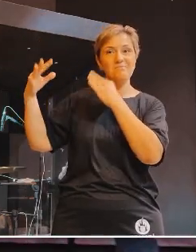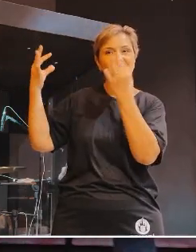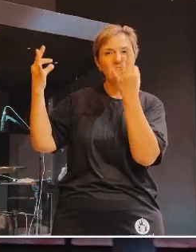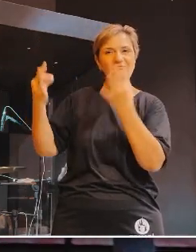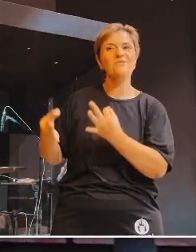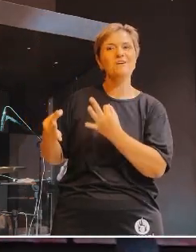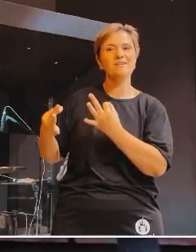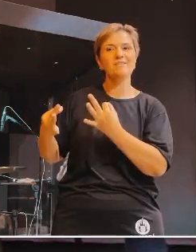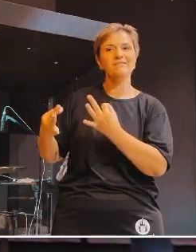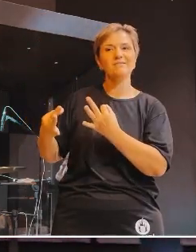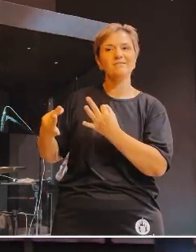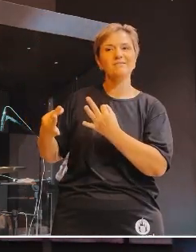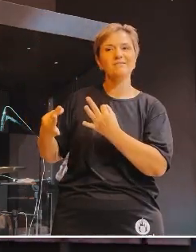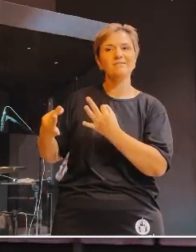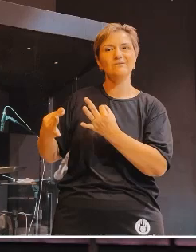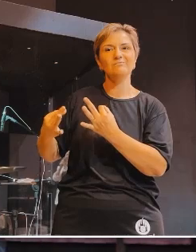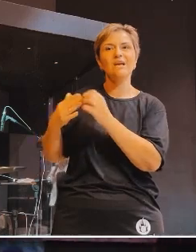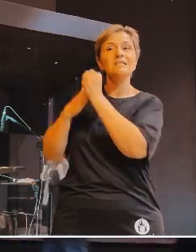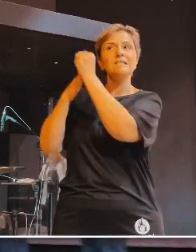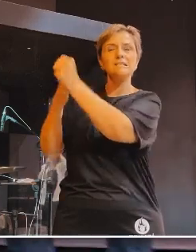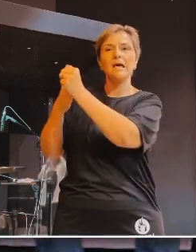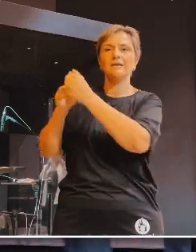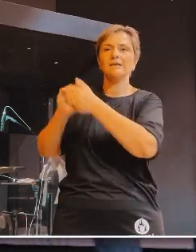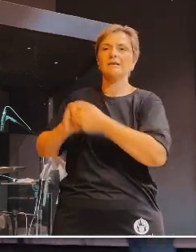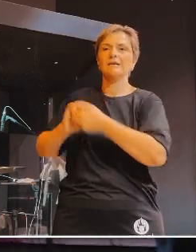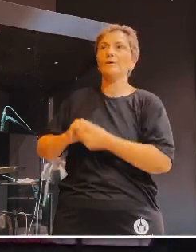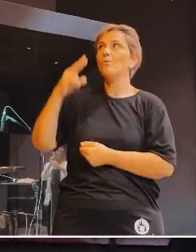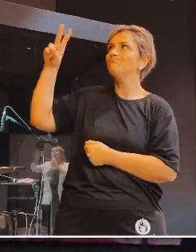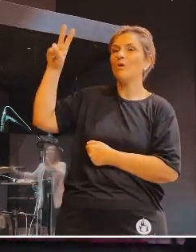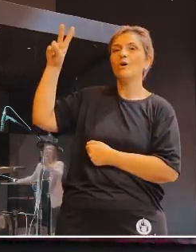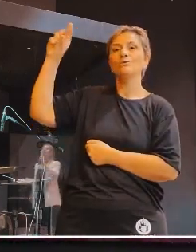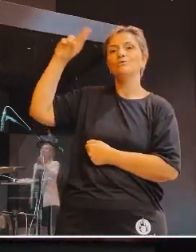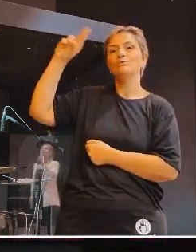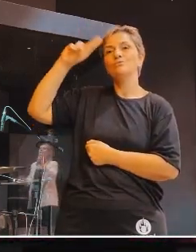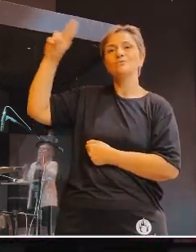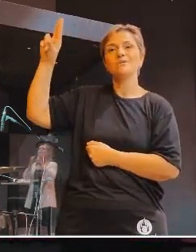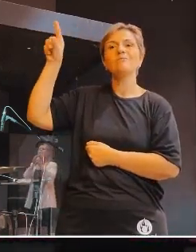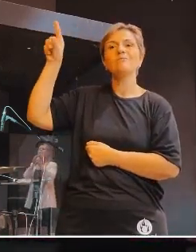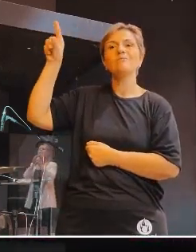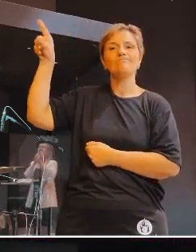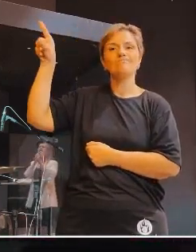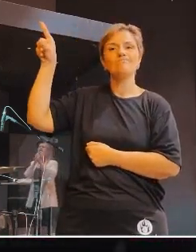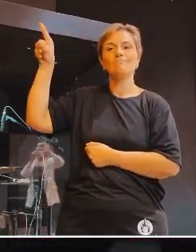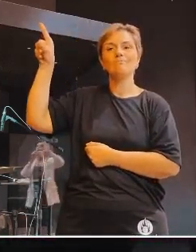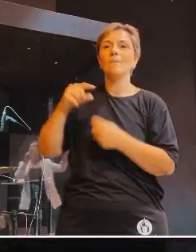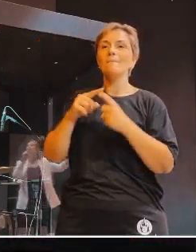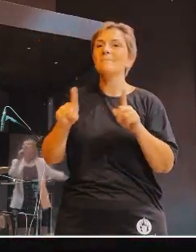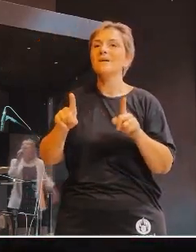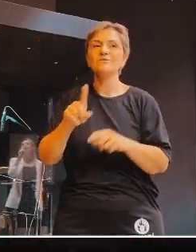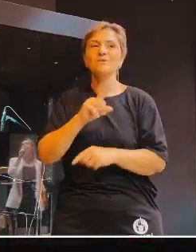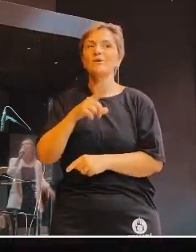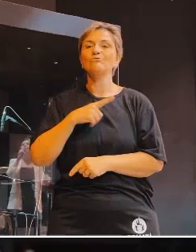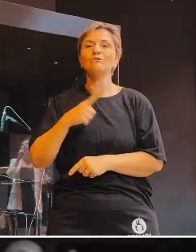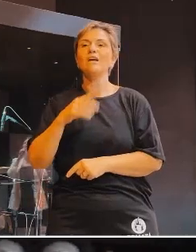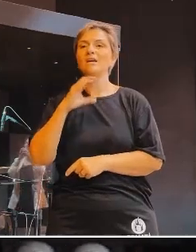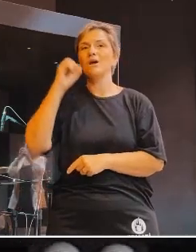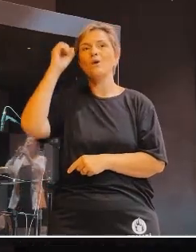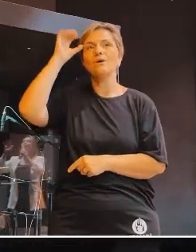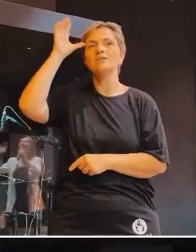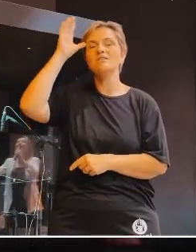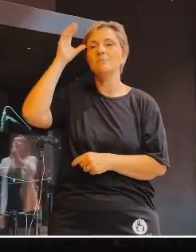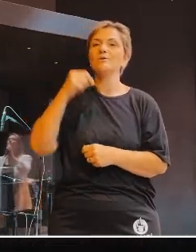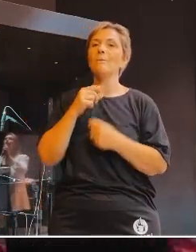e segue com os olhos no Senhor. Mesmo que não haja reconhecimento, mesmo que não hajam